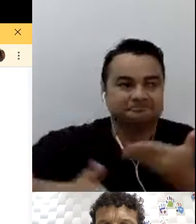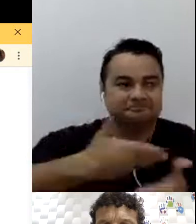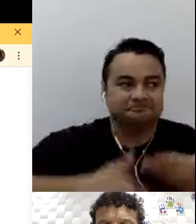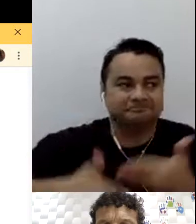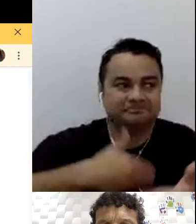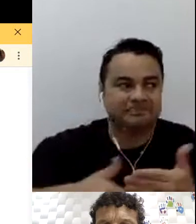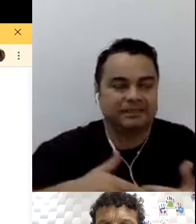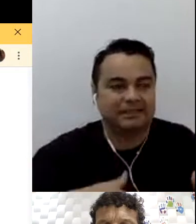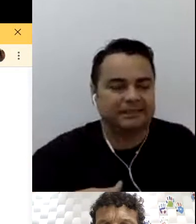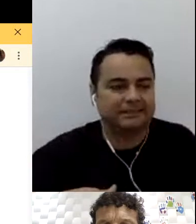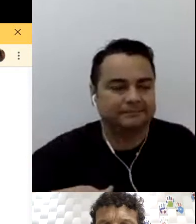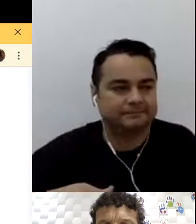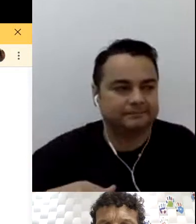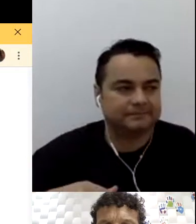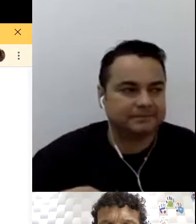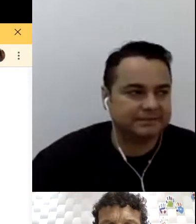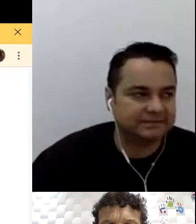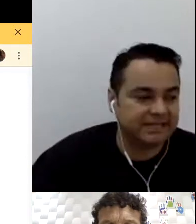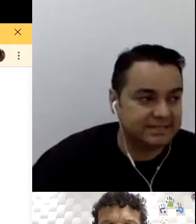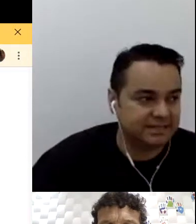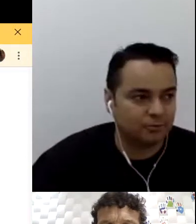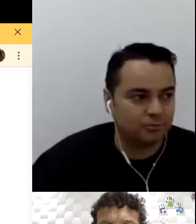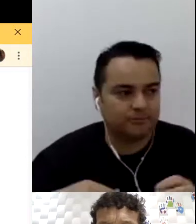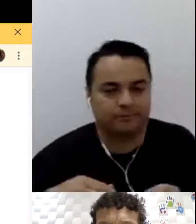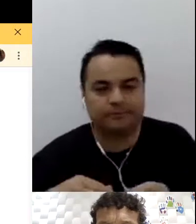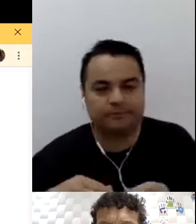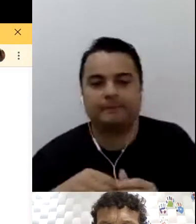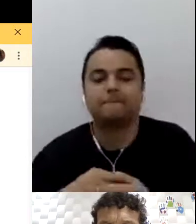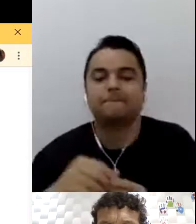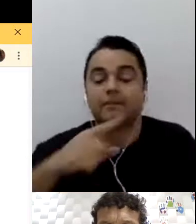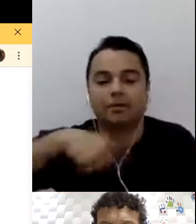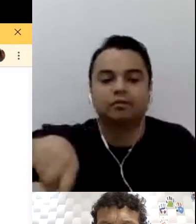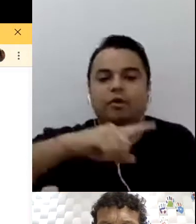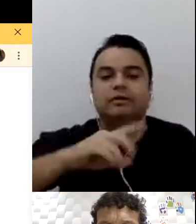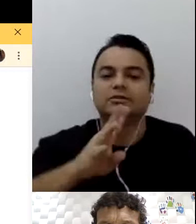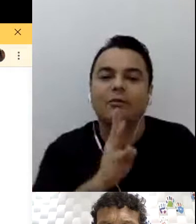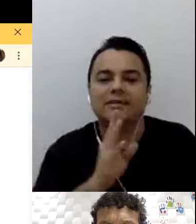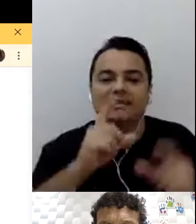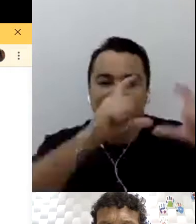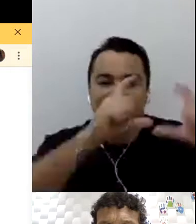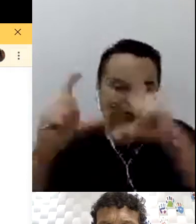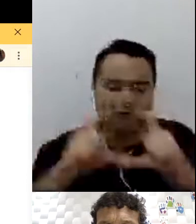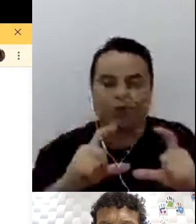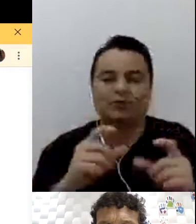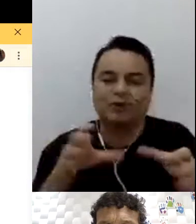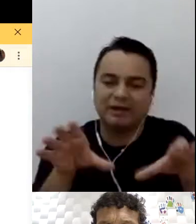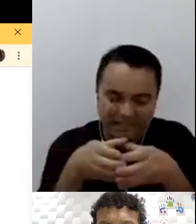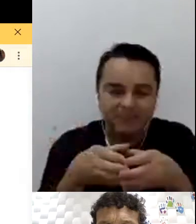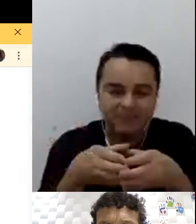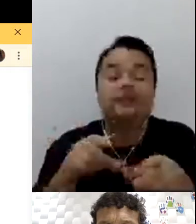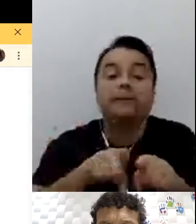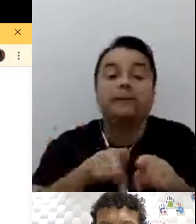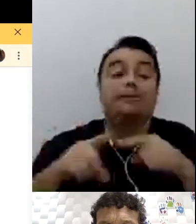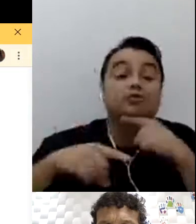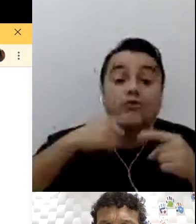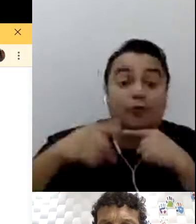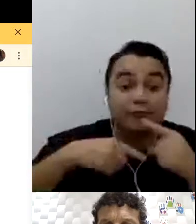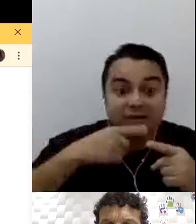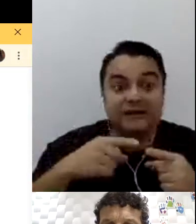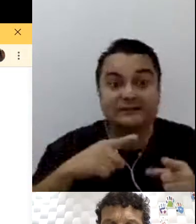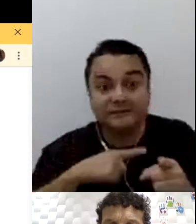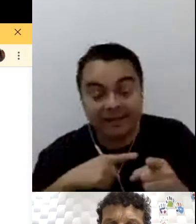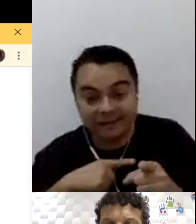o Jairo hoje com a gente. Então, para vocês conhecerem, né, a nossa equipe. E aqui algumas dúvidas, se vocês